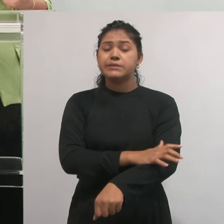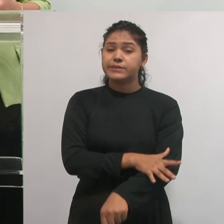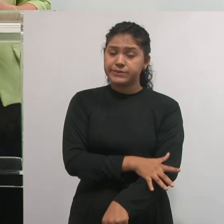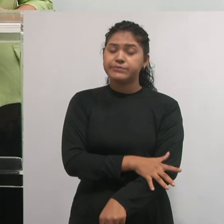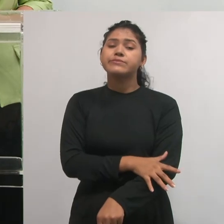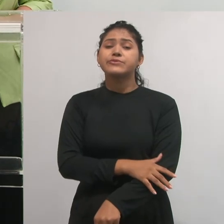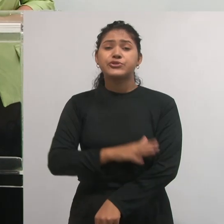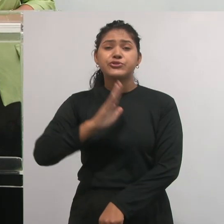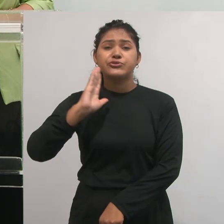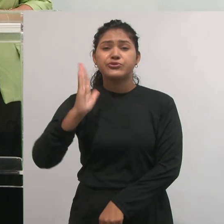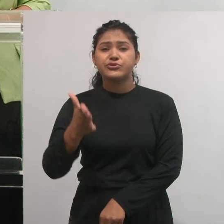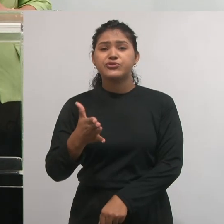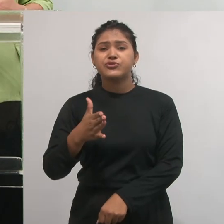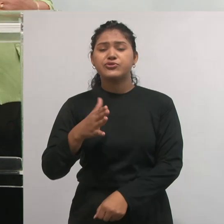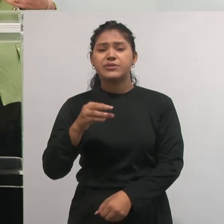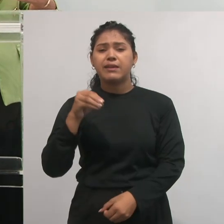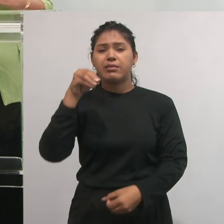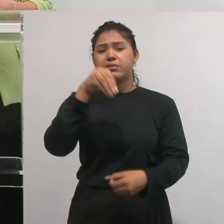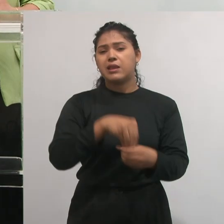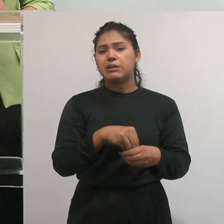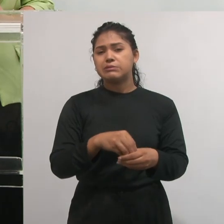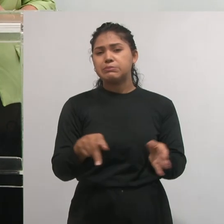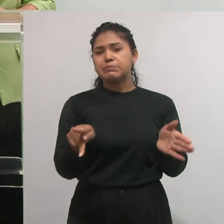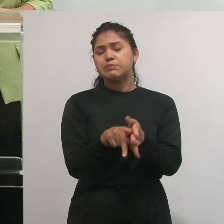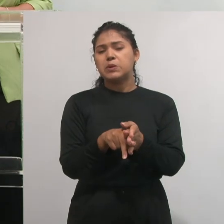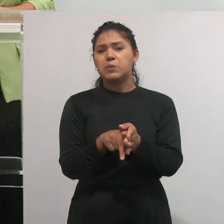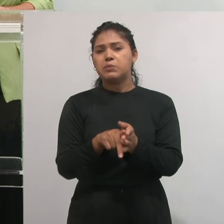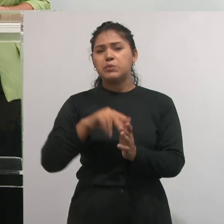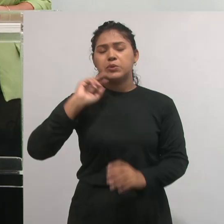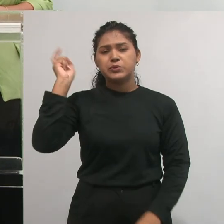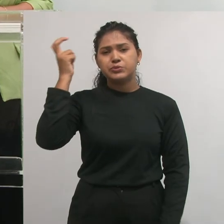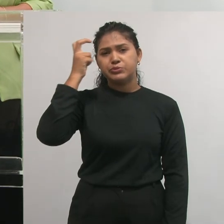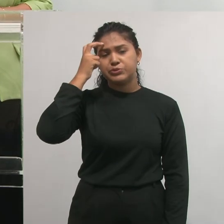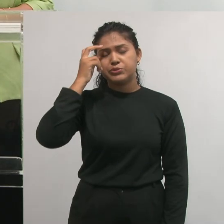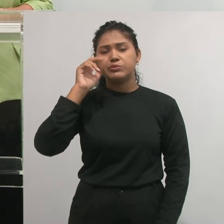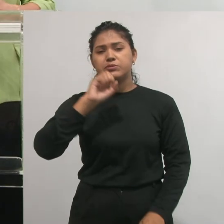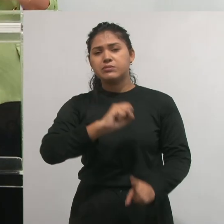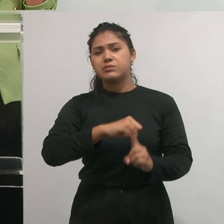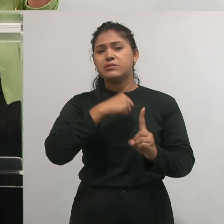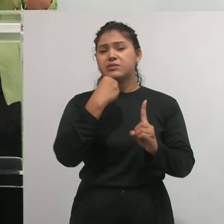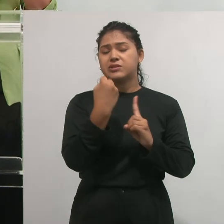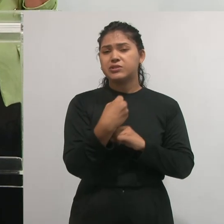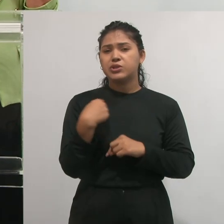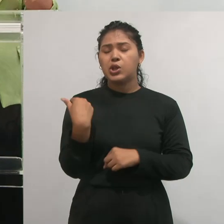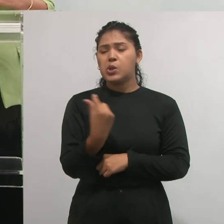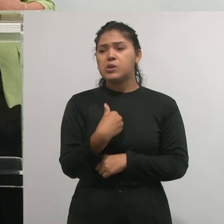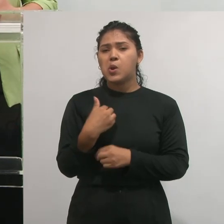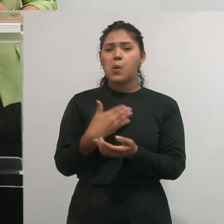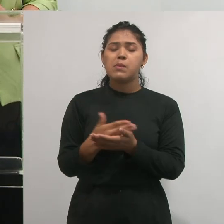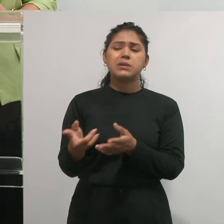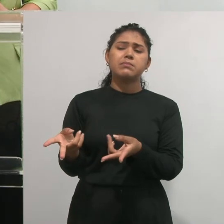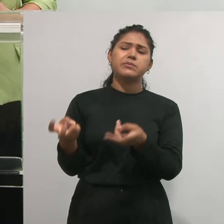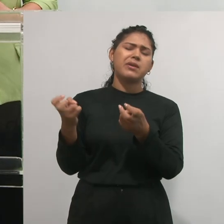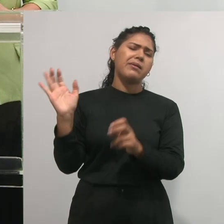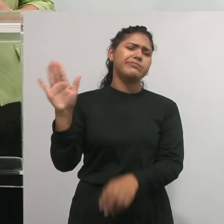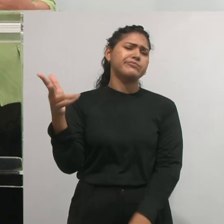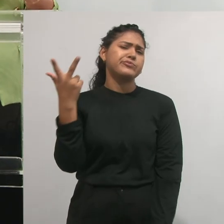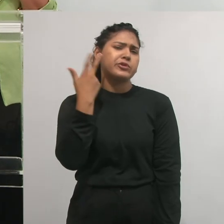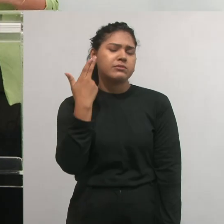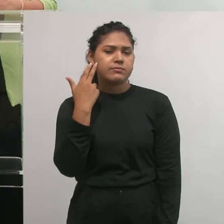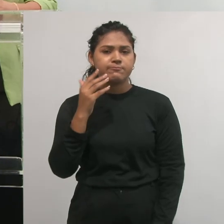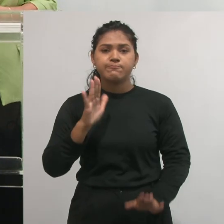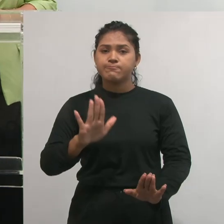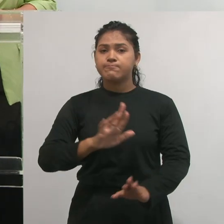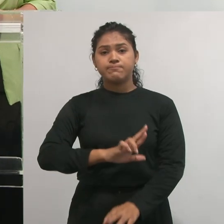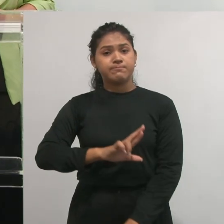né? Como o próprio nome diz, já está tão arraigado que a gente vai naturalizando essas situações e